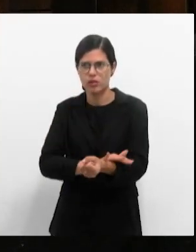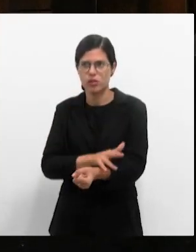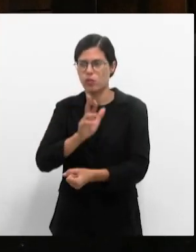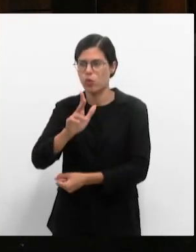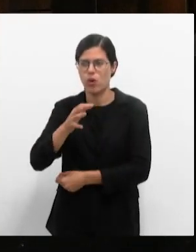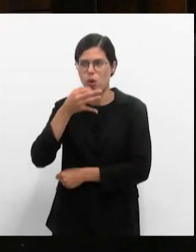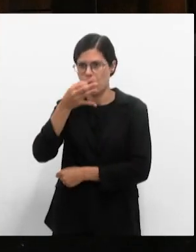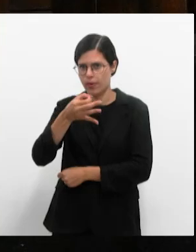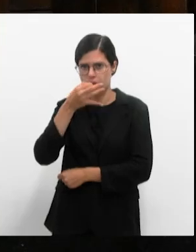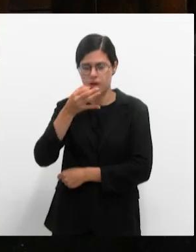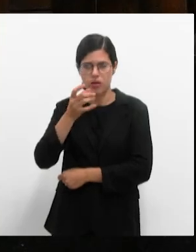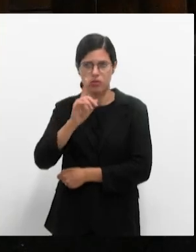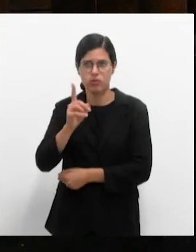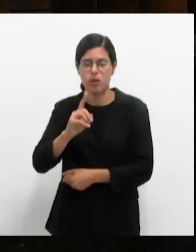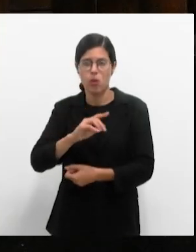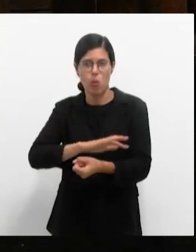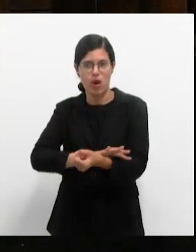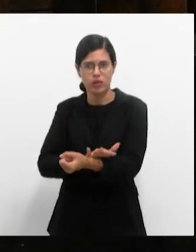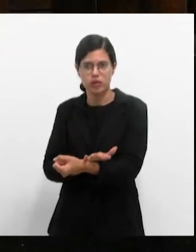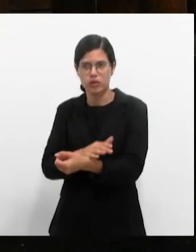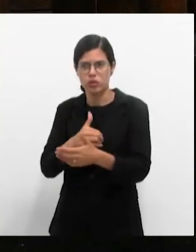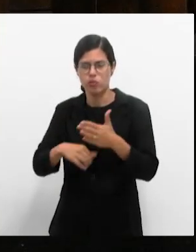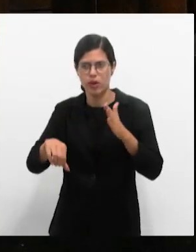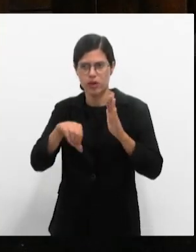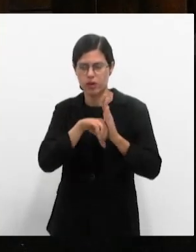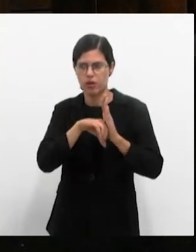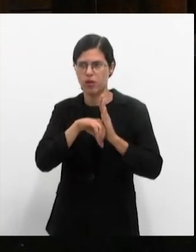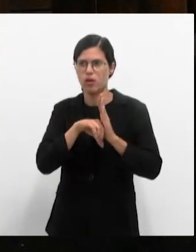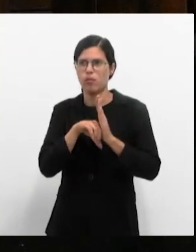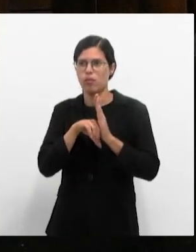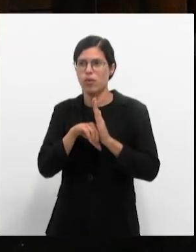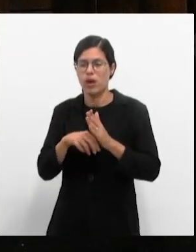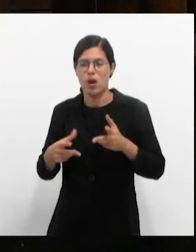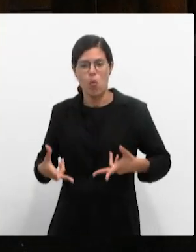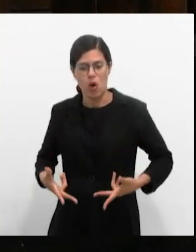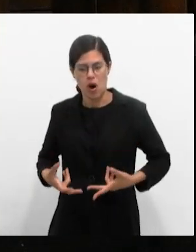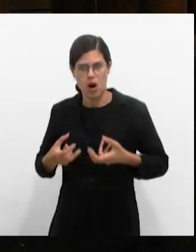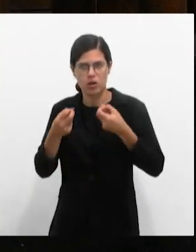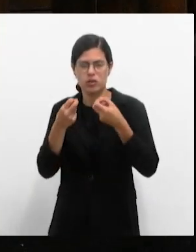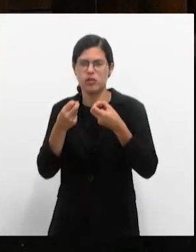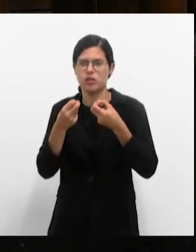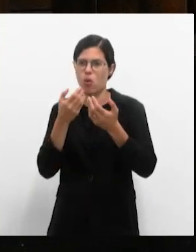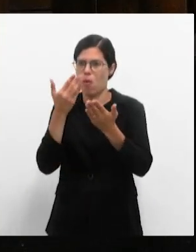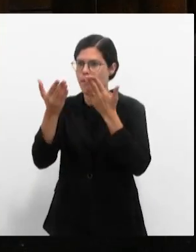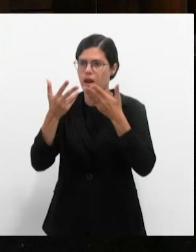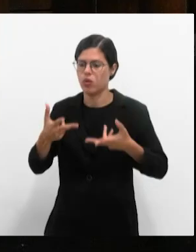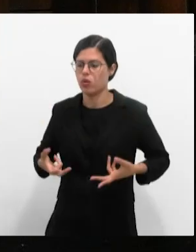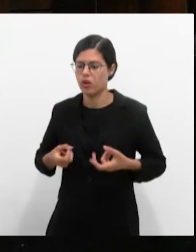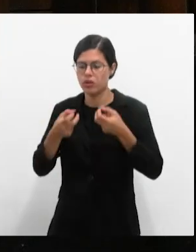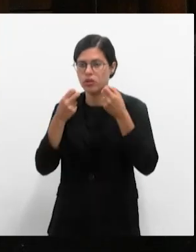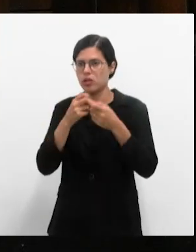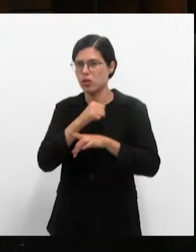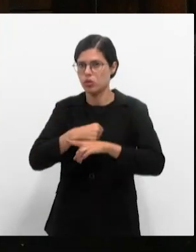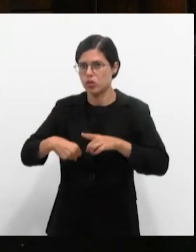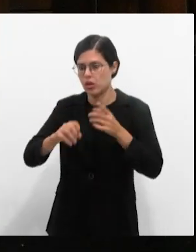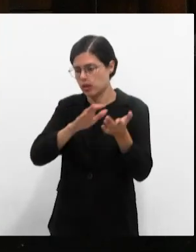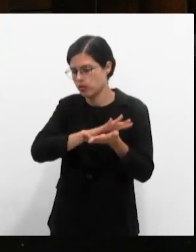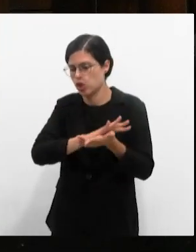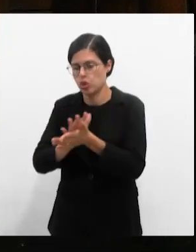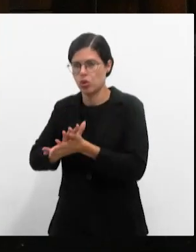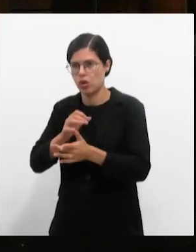opinião. Racismo é crime. É um câncer da sociedade brasileira, que tem que ser